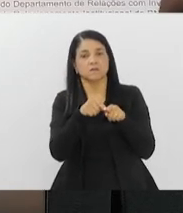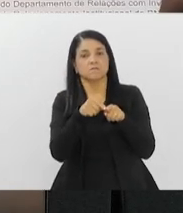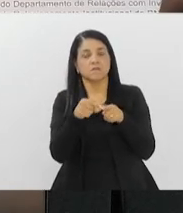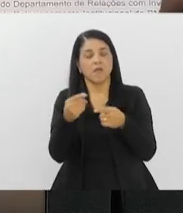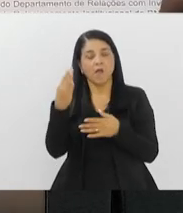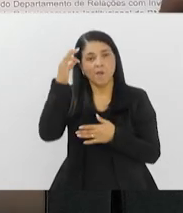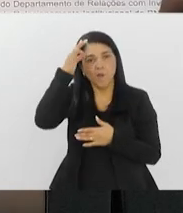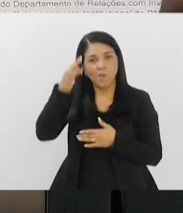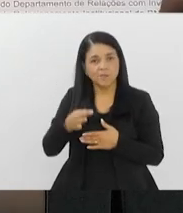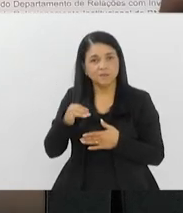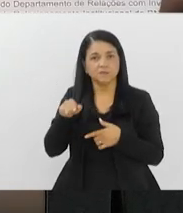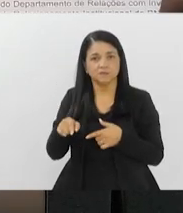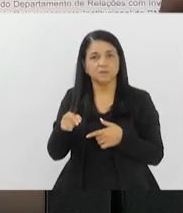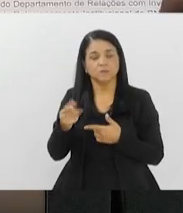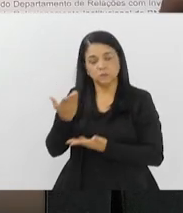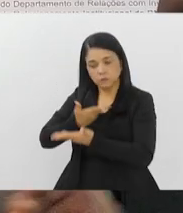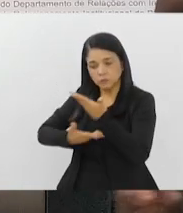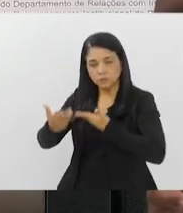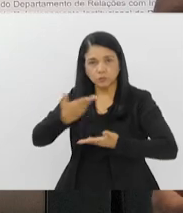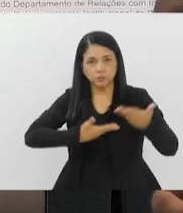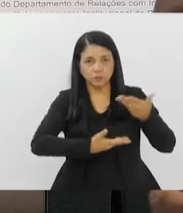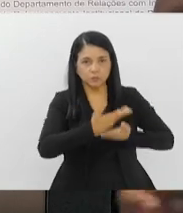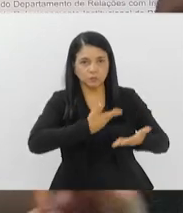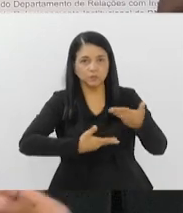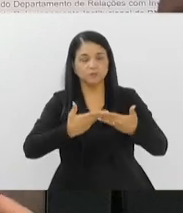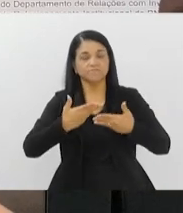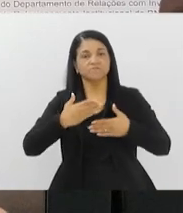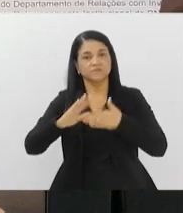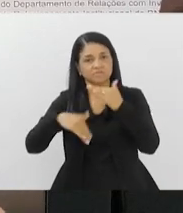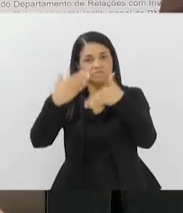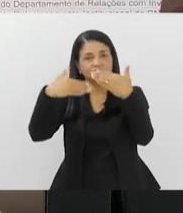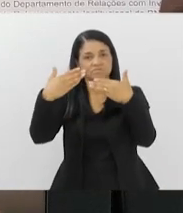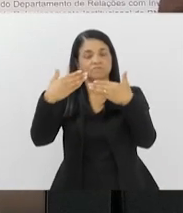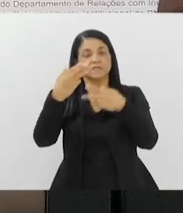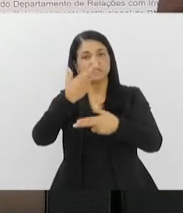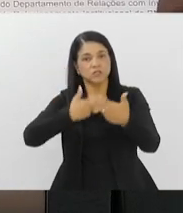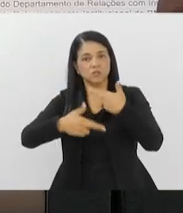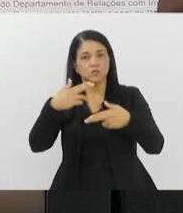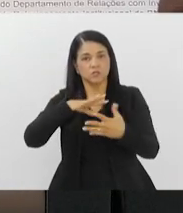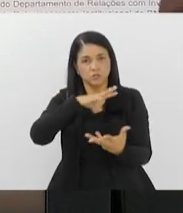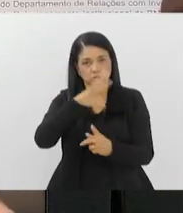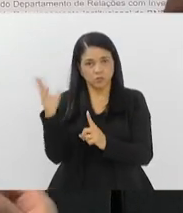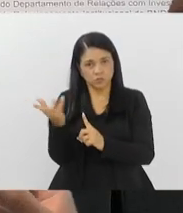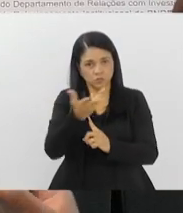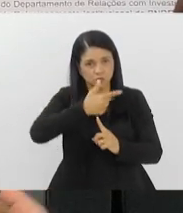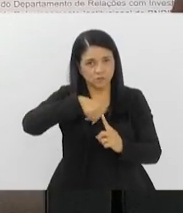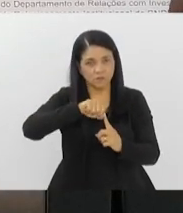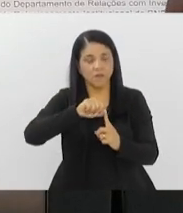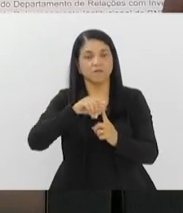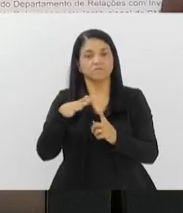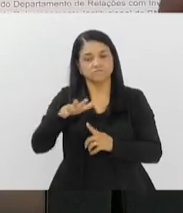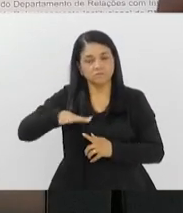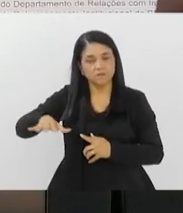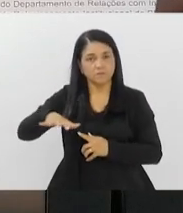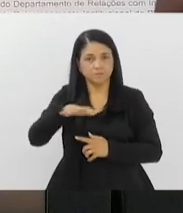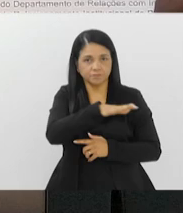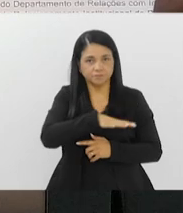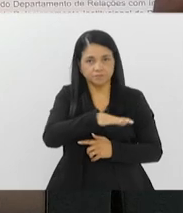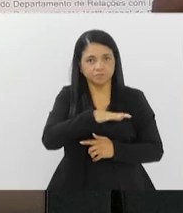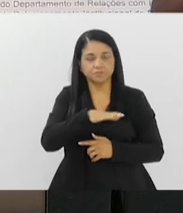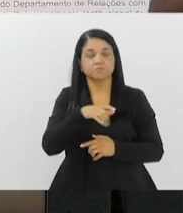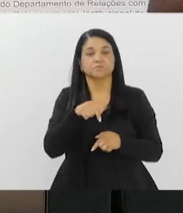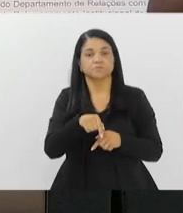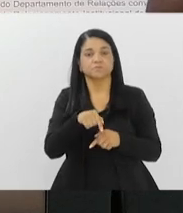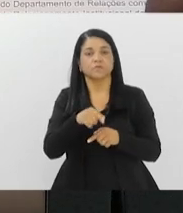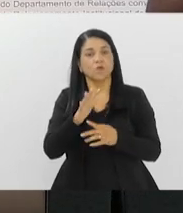mútua, promovendo o crescimento econômico sustentável e a prosperidade para ambas as regiões. O